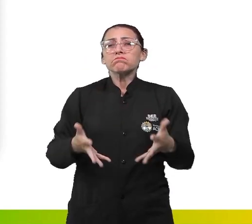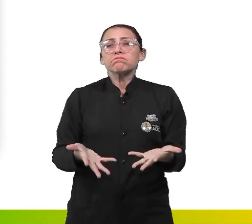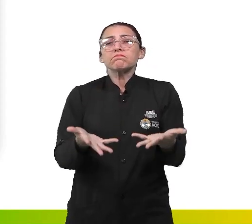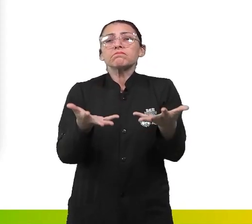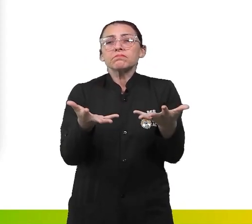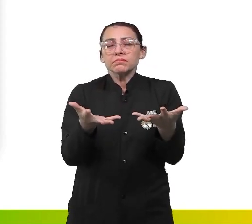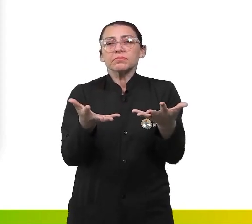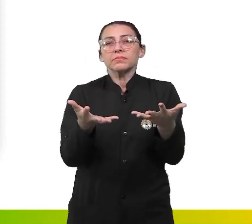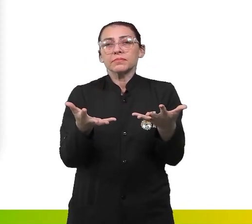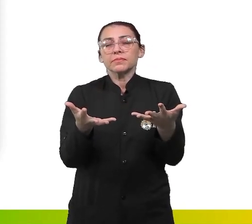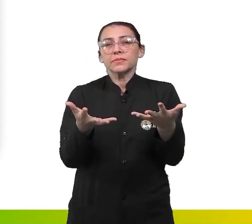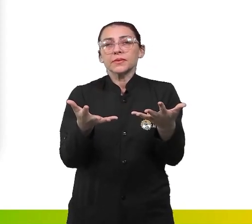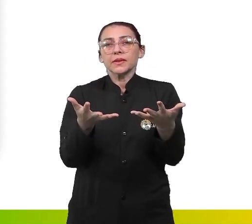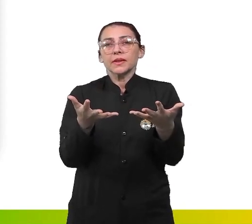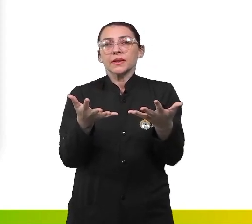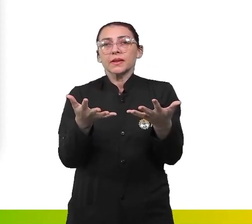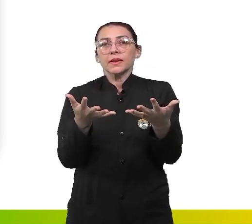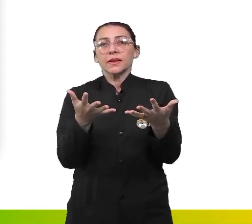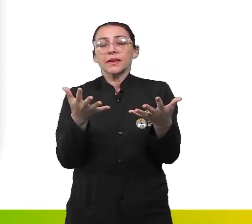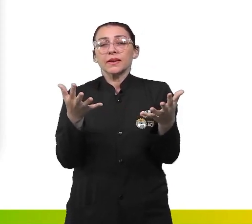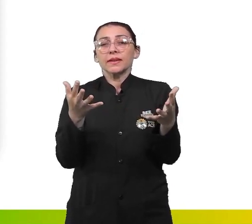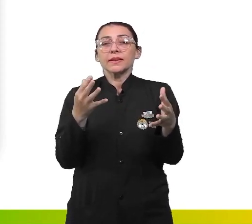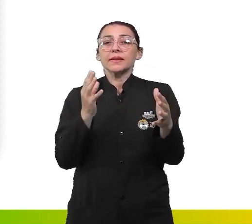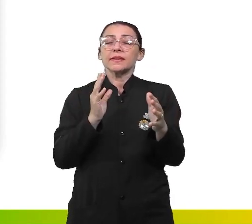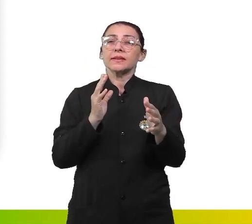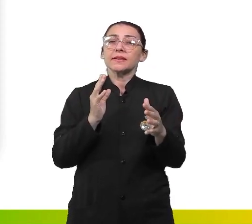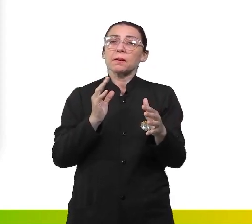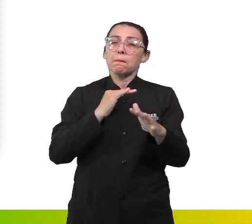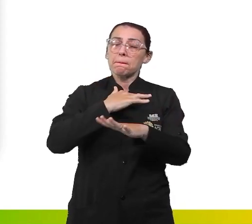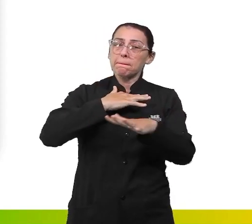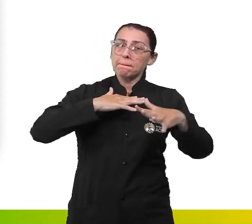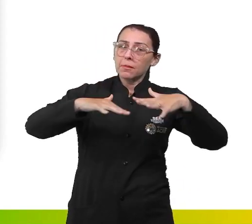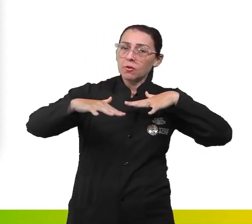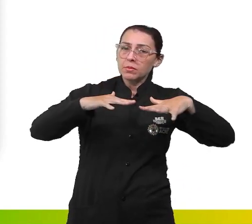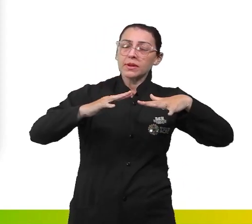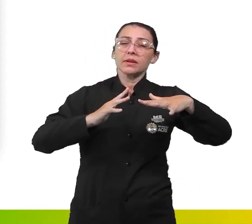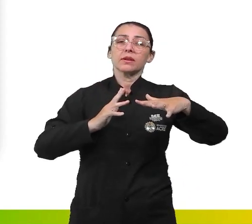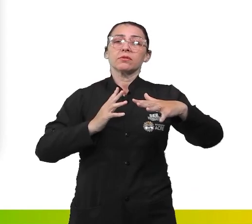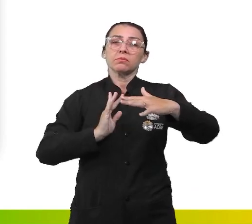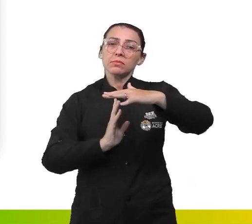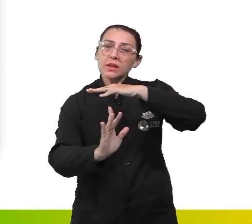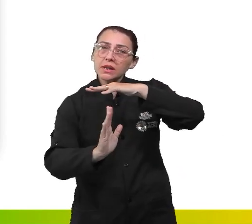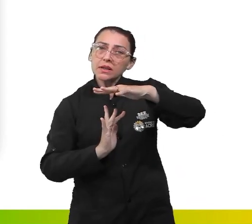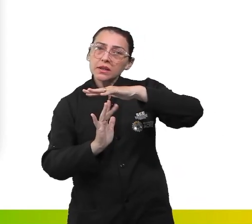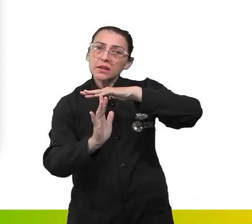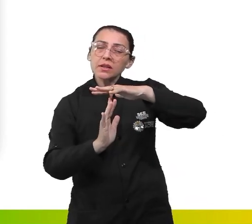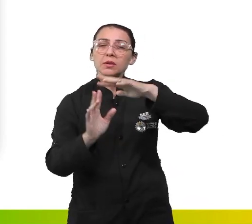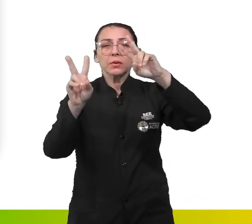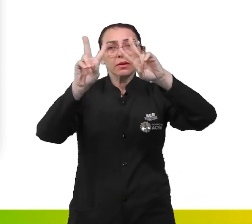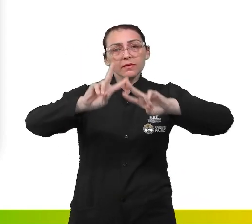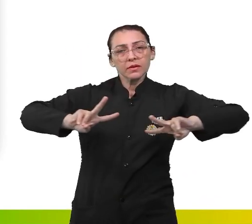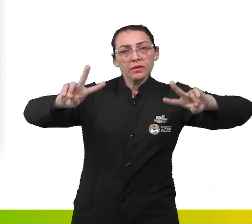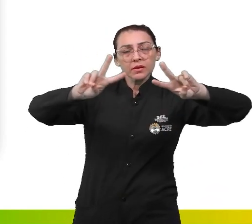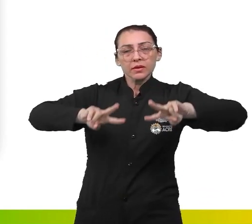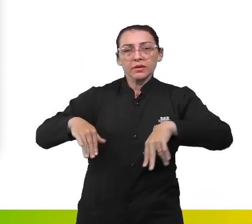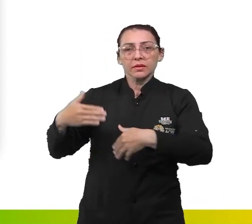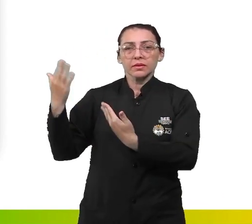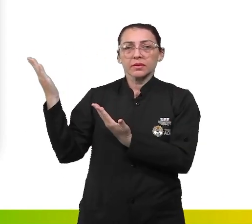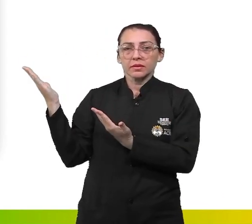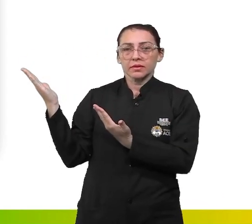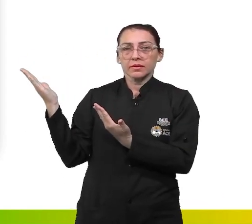motiva esse fluxo migratório, essa movimentação que vocês podem visualizar